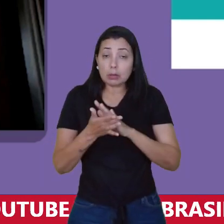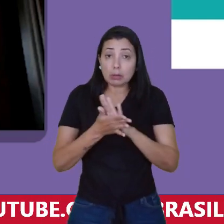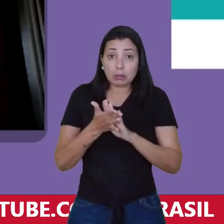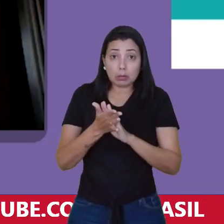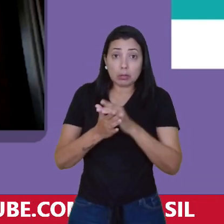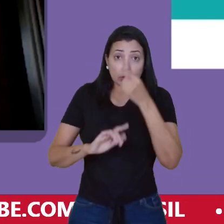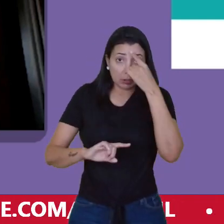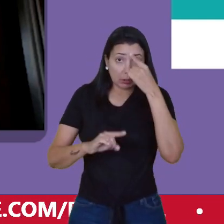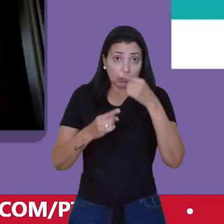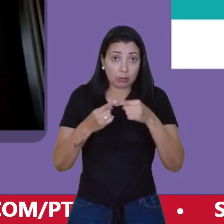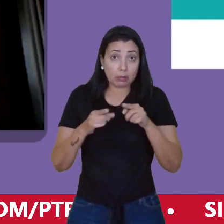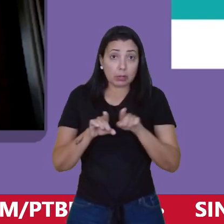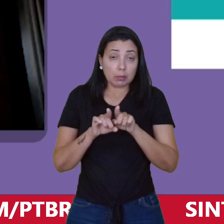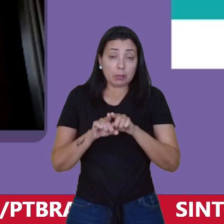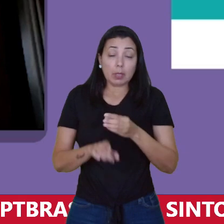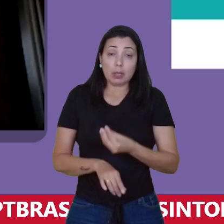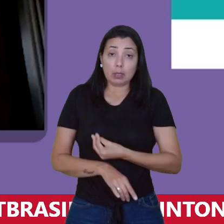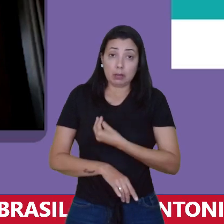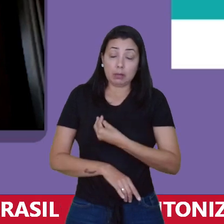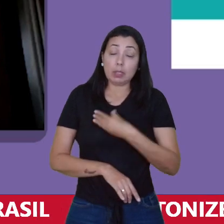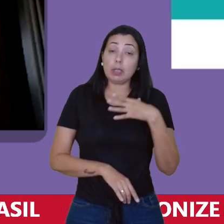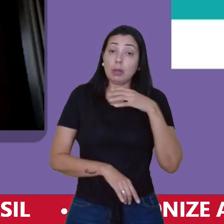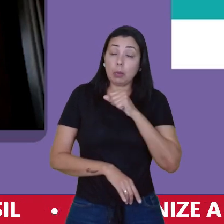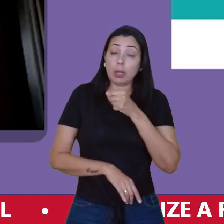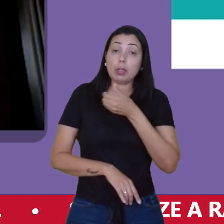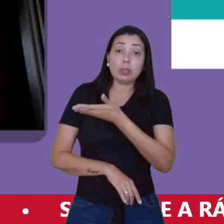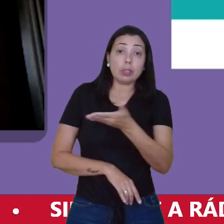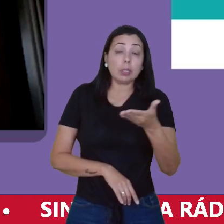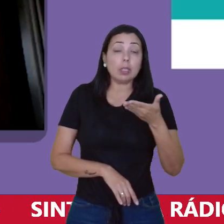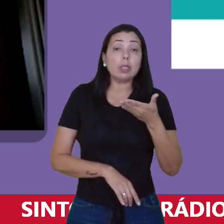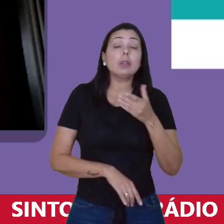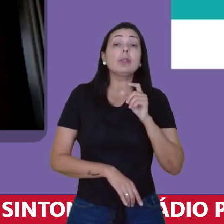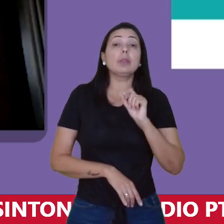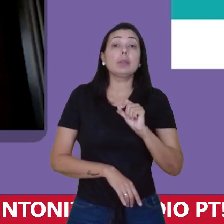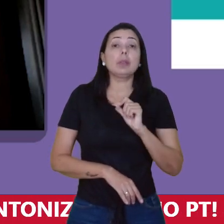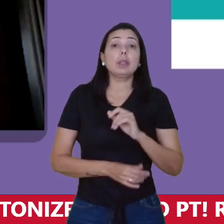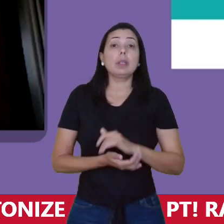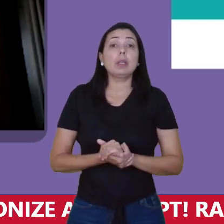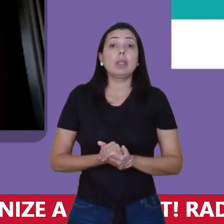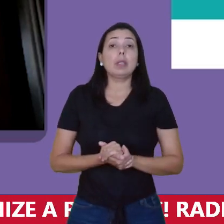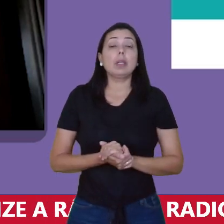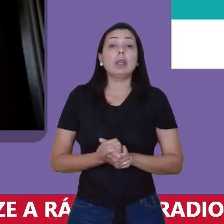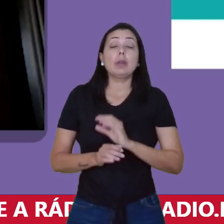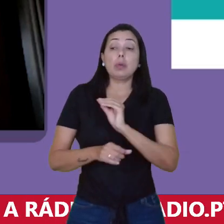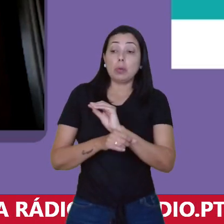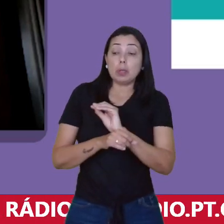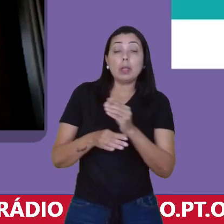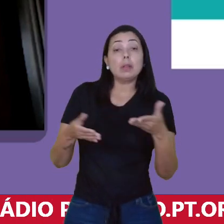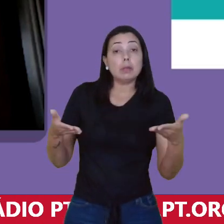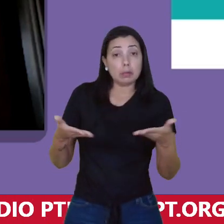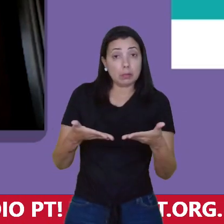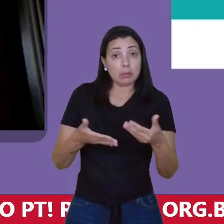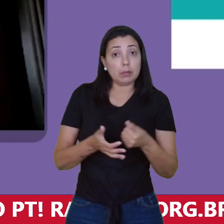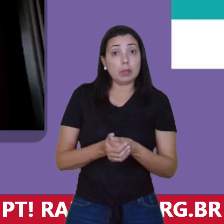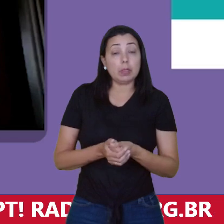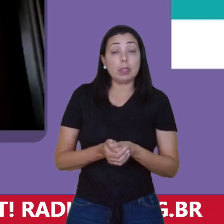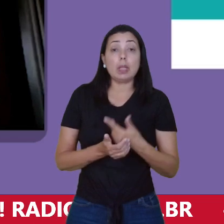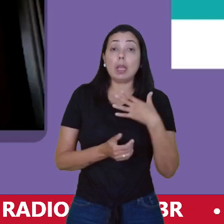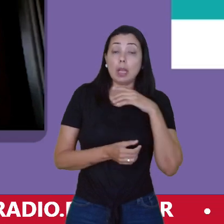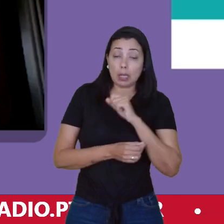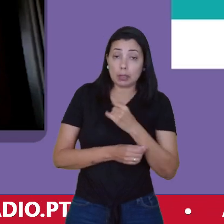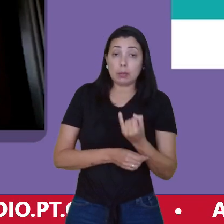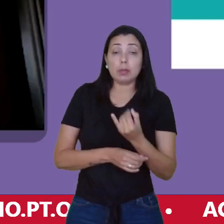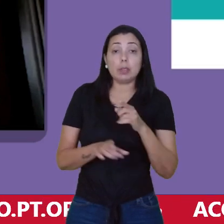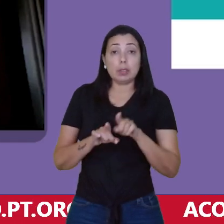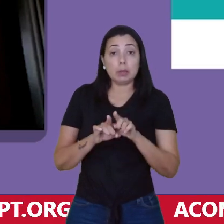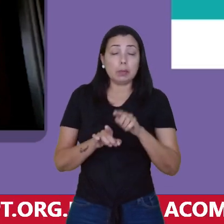lógica de sustentabilidade da vida. Eu acho que é isso que está sendo desvelado nesse momento. E eu acho que é importante